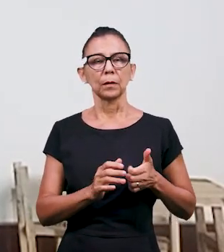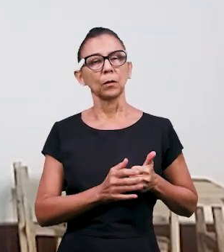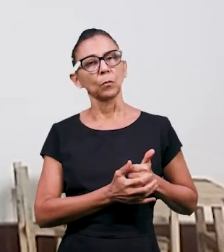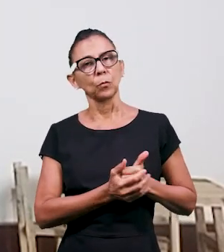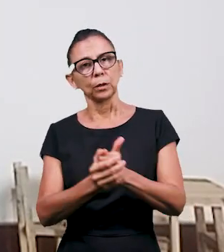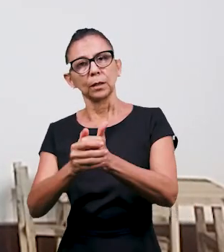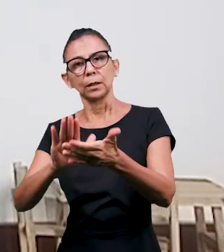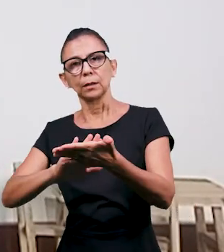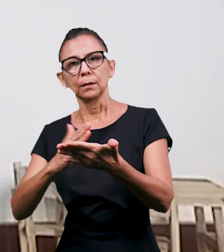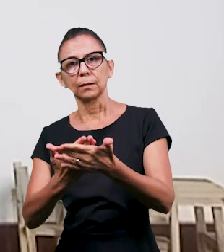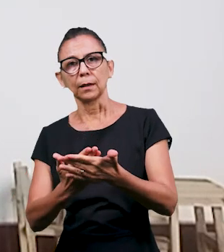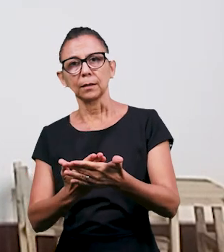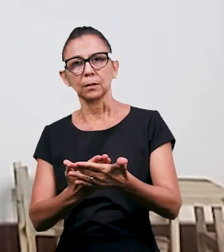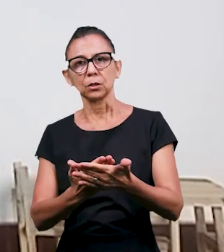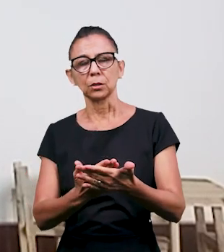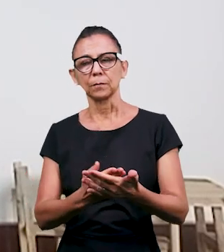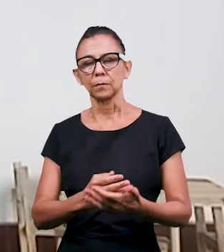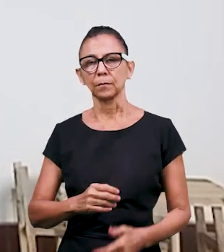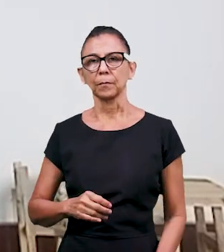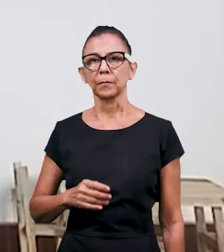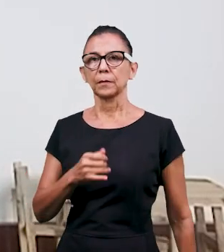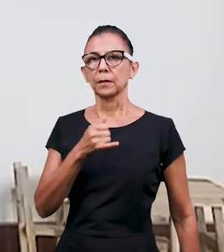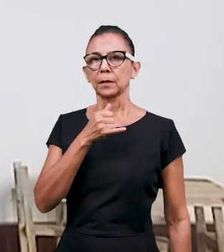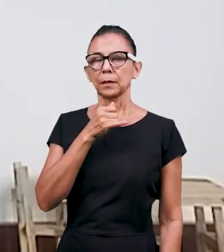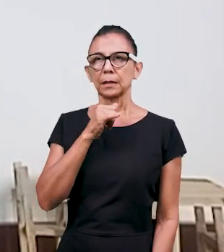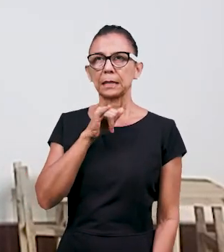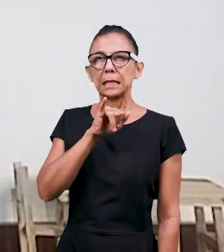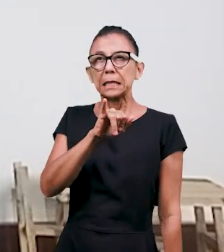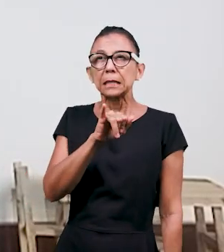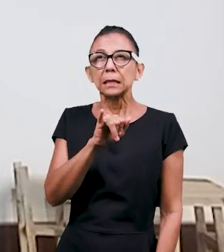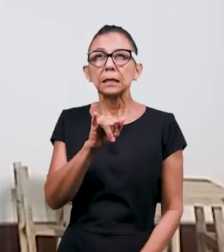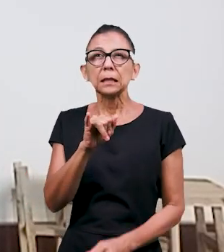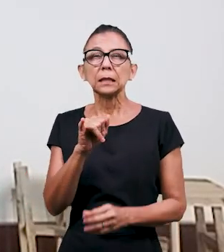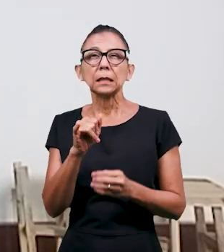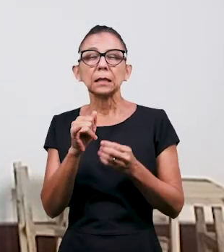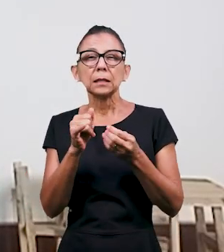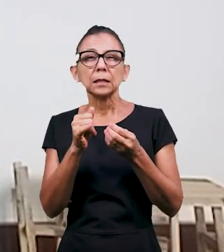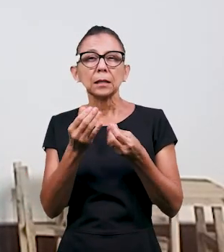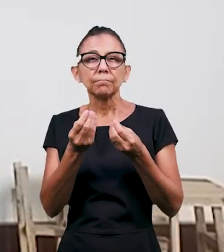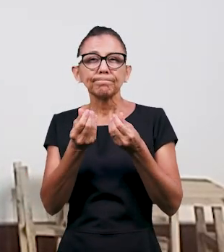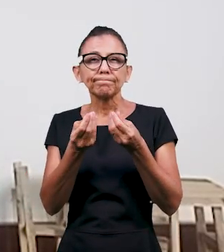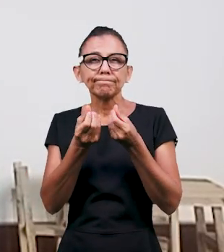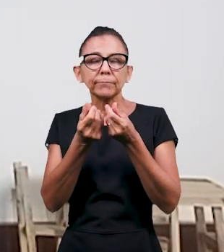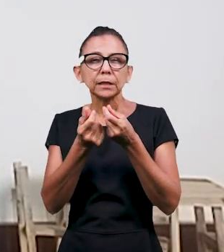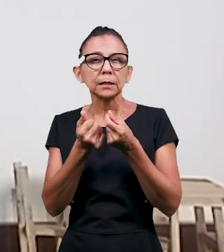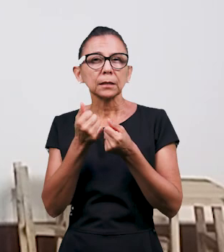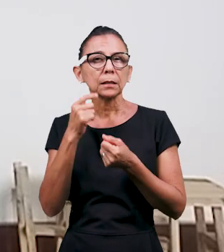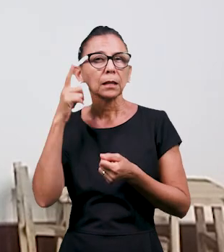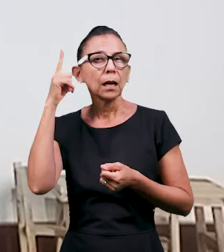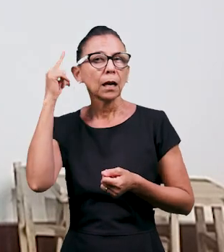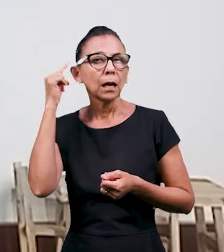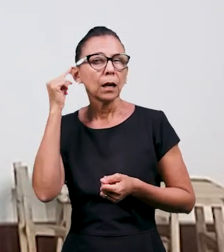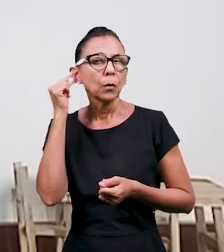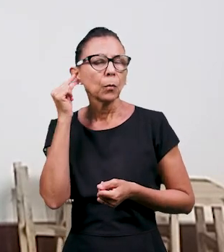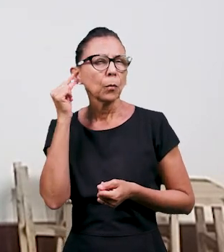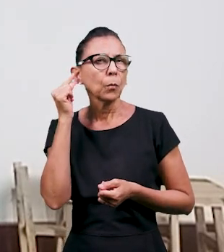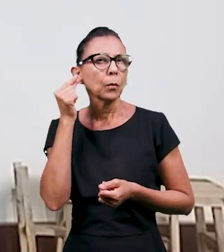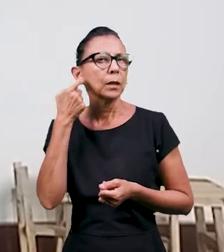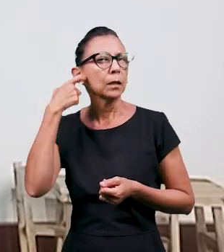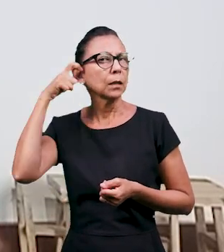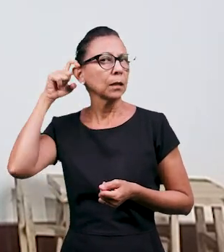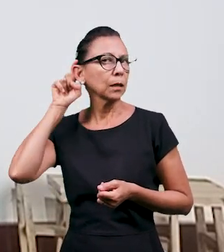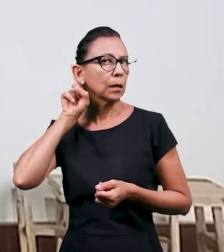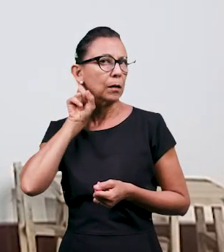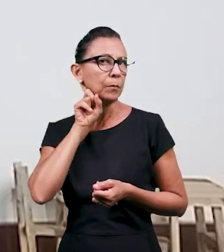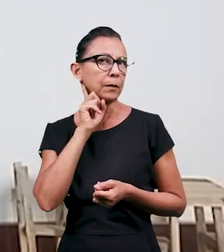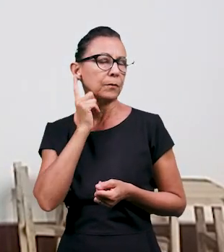ele possa ter acesso, né? Então, assim, por exemplo, se o surdo cego ele tem ainda algum resíduo auditivo, tem